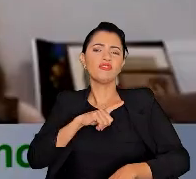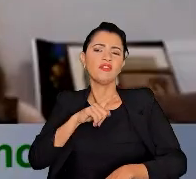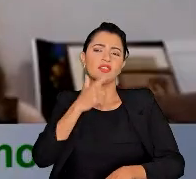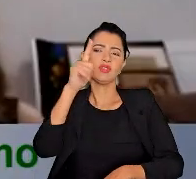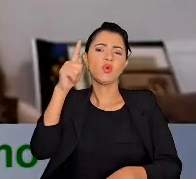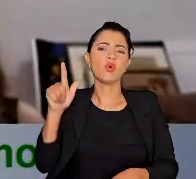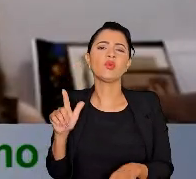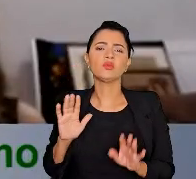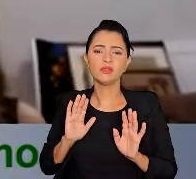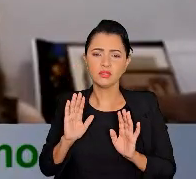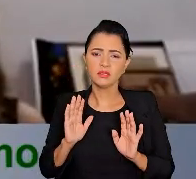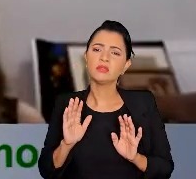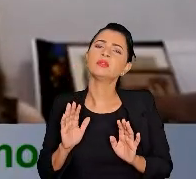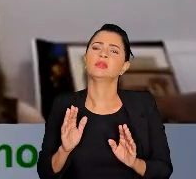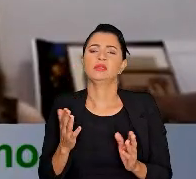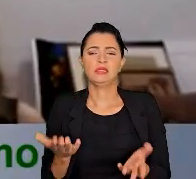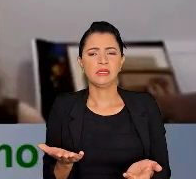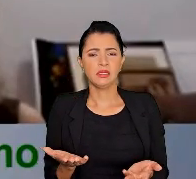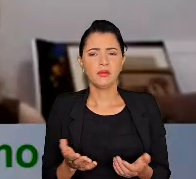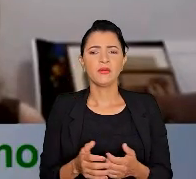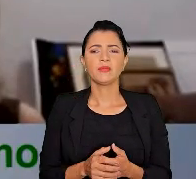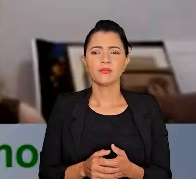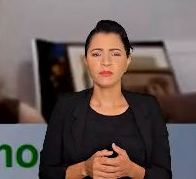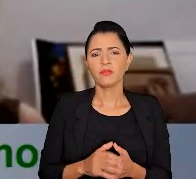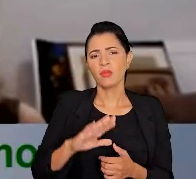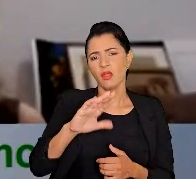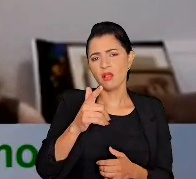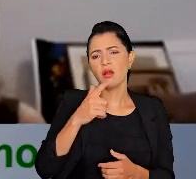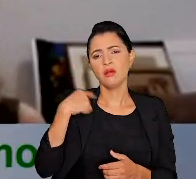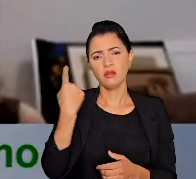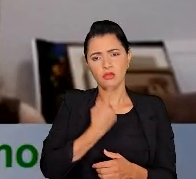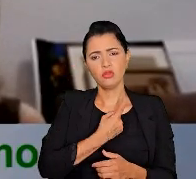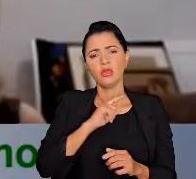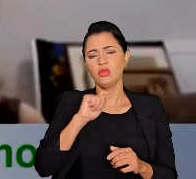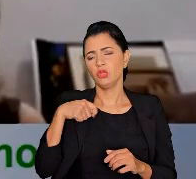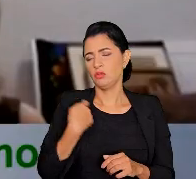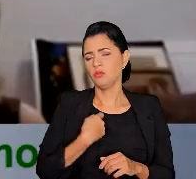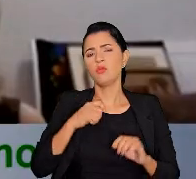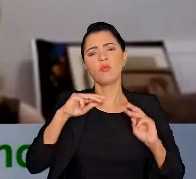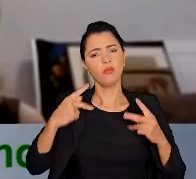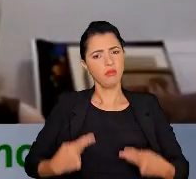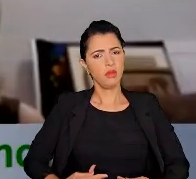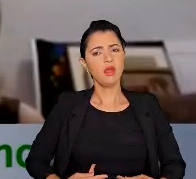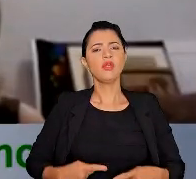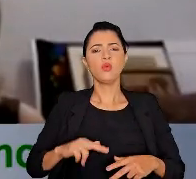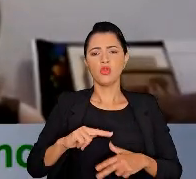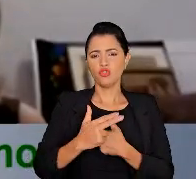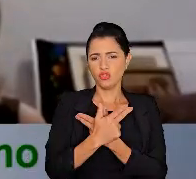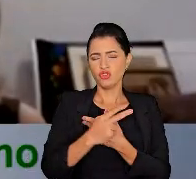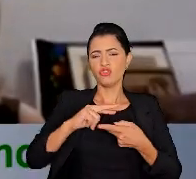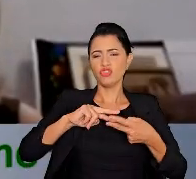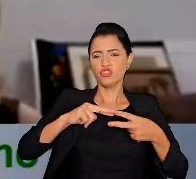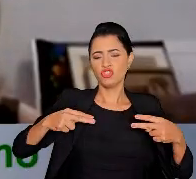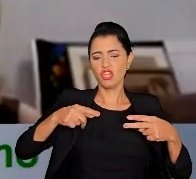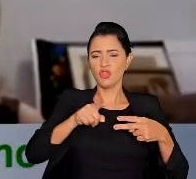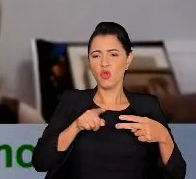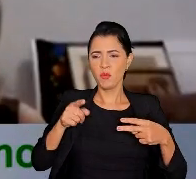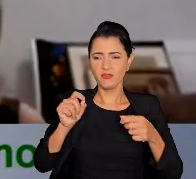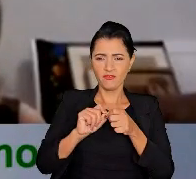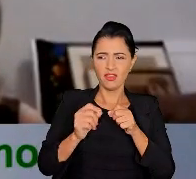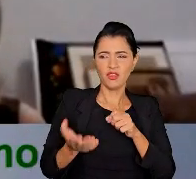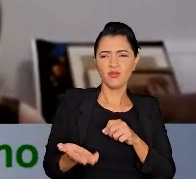Né? Então, é claro que somos todos humanos, e acho que o genoma estão citados na